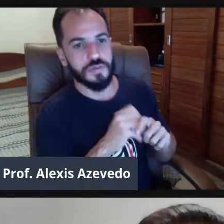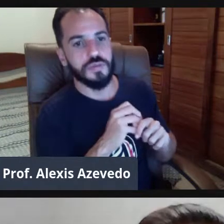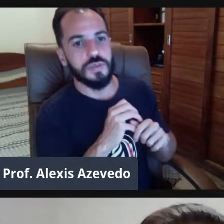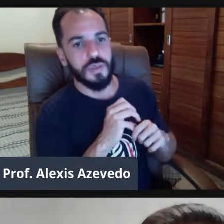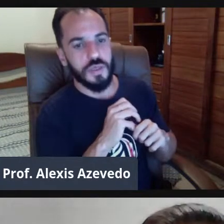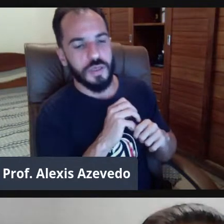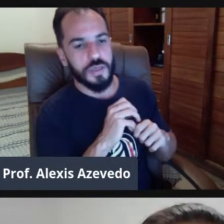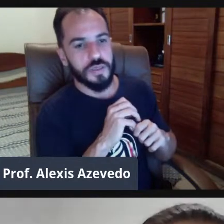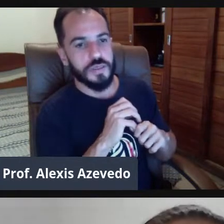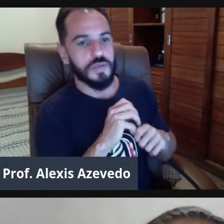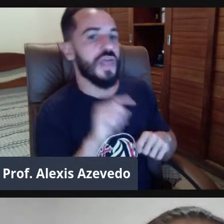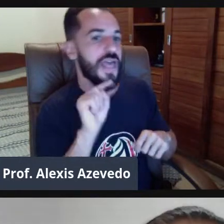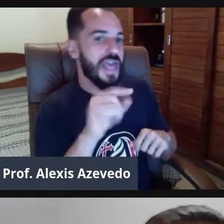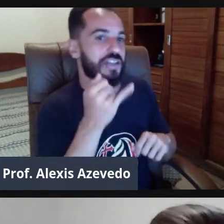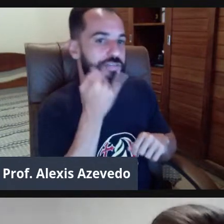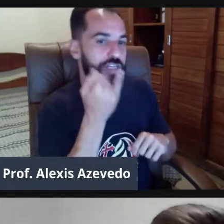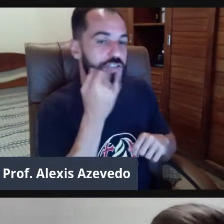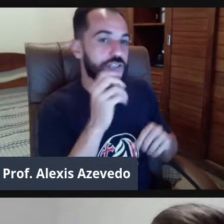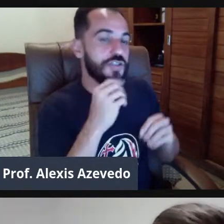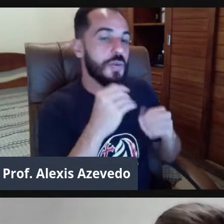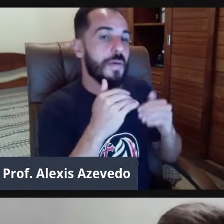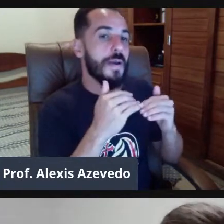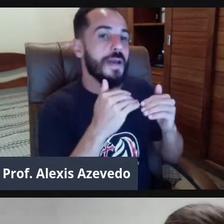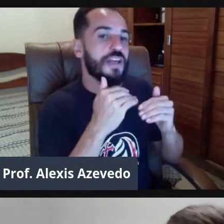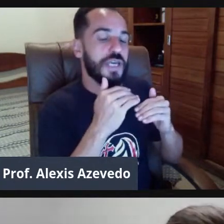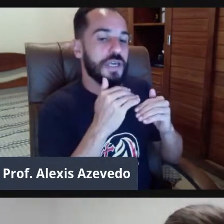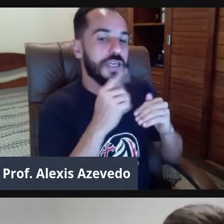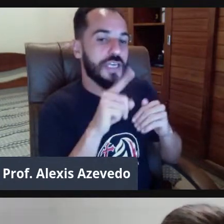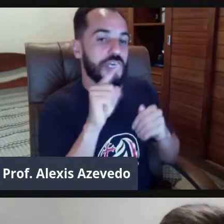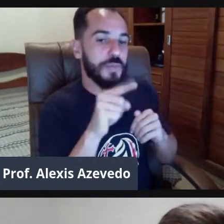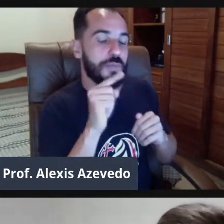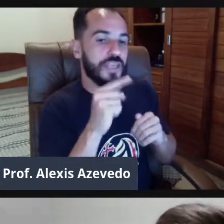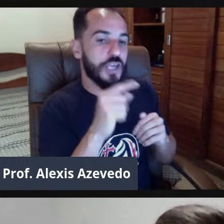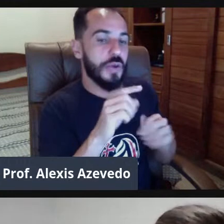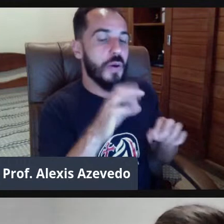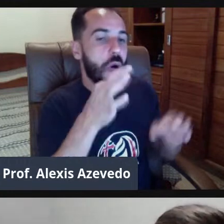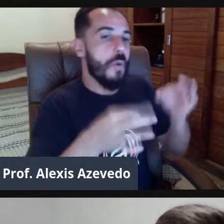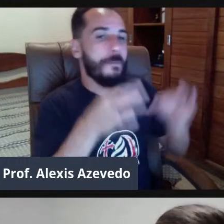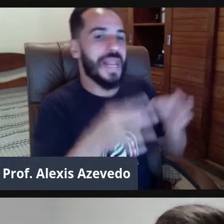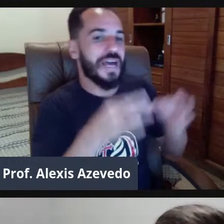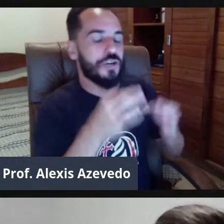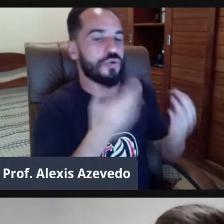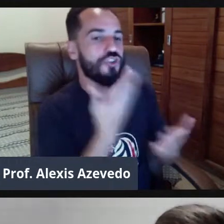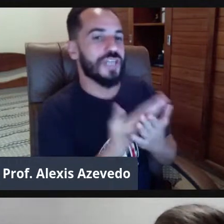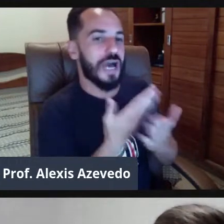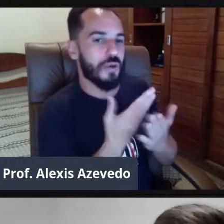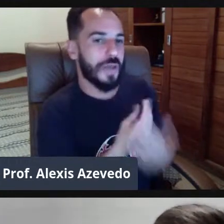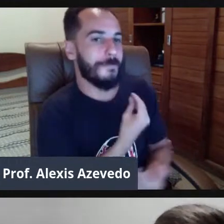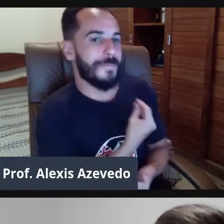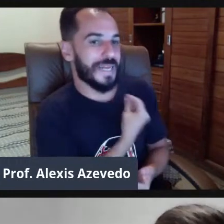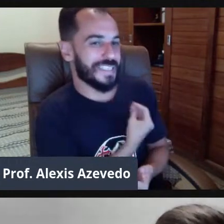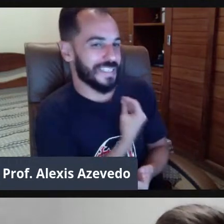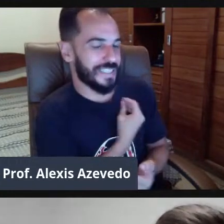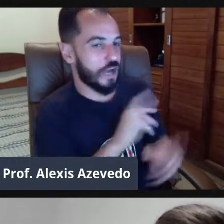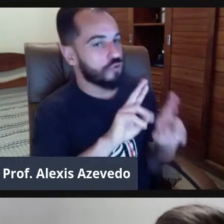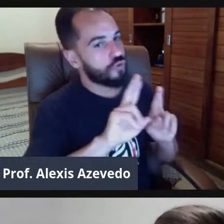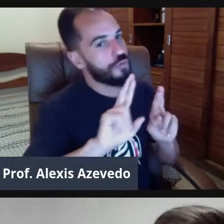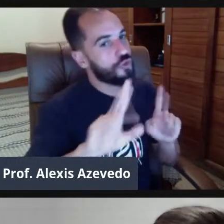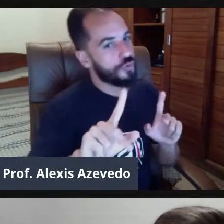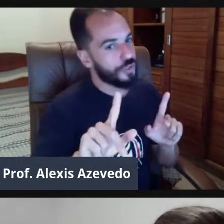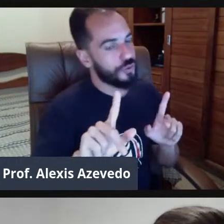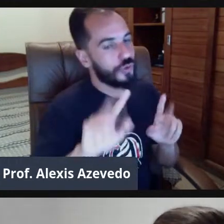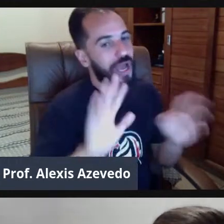estágio presencial, ela está acontecendo e ela está sendo acompanhada. No parágrafo